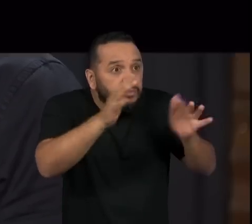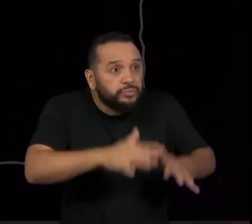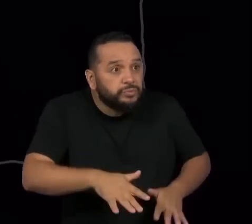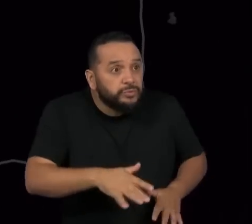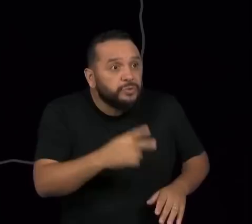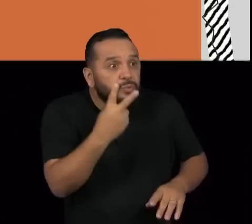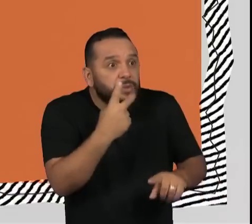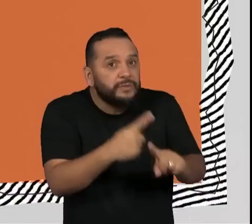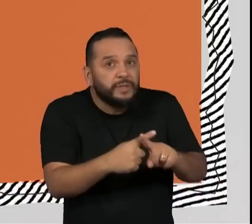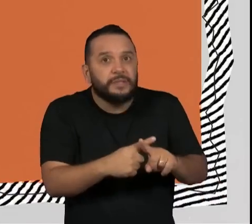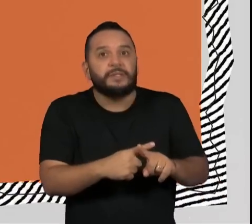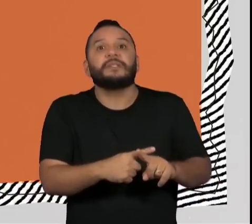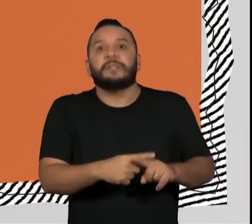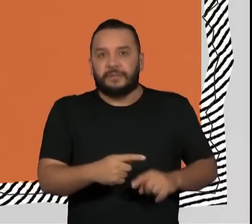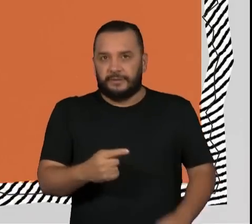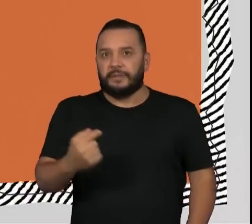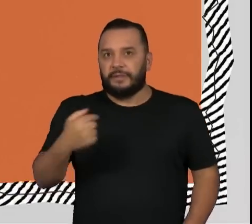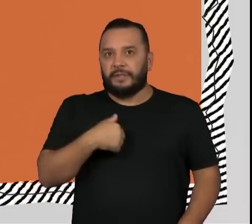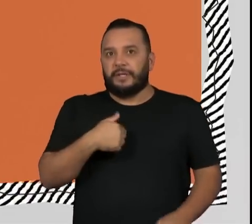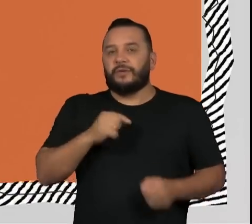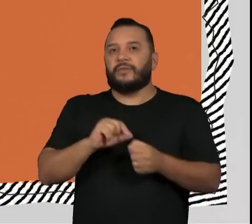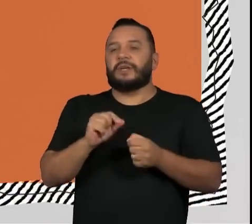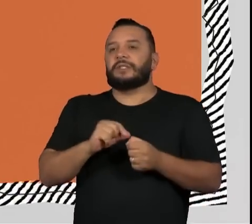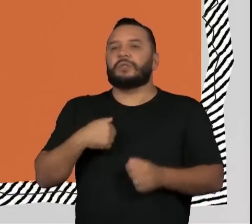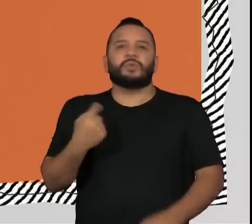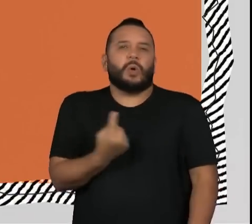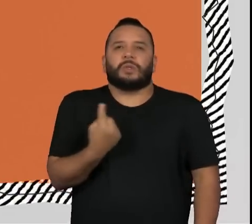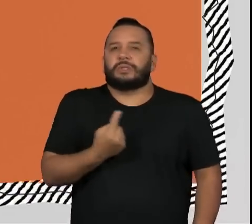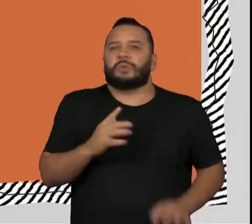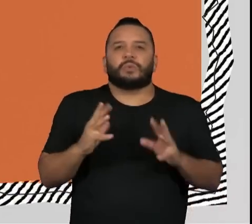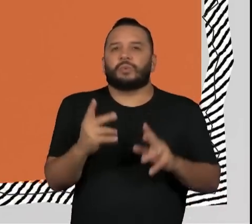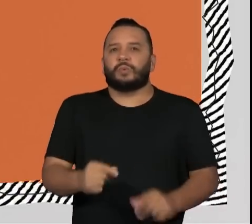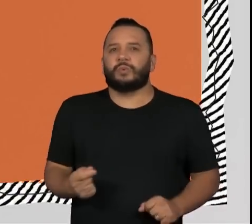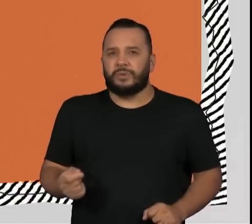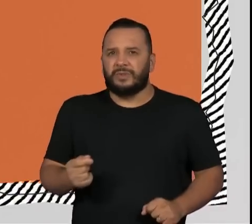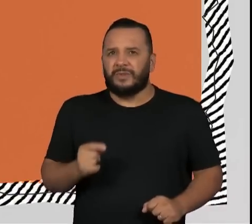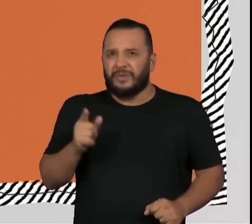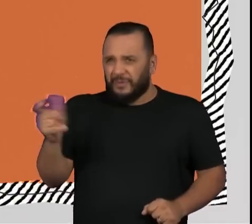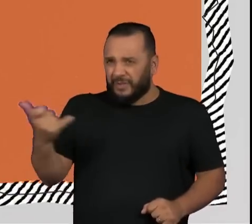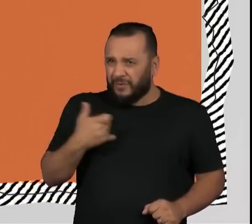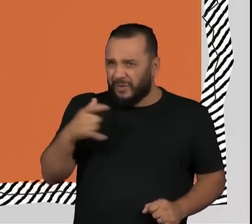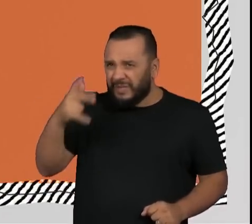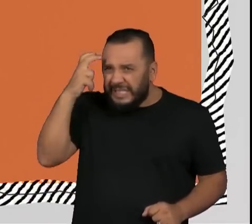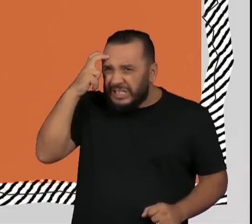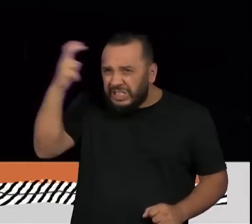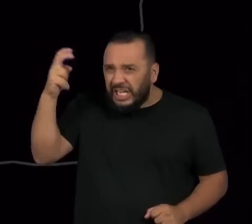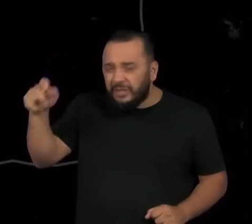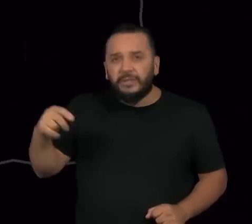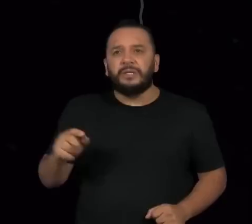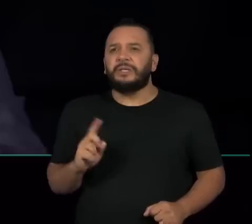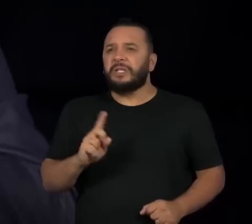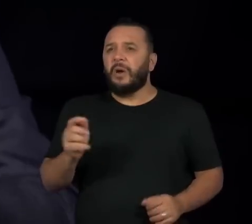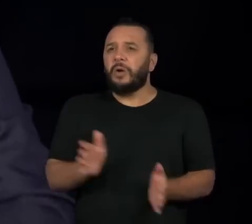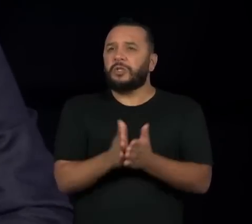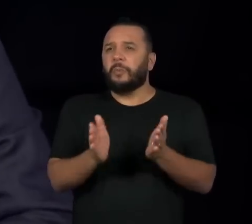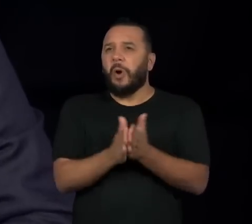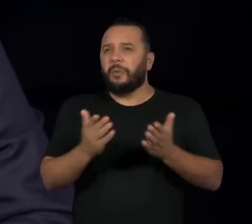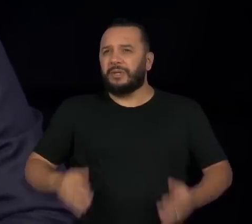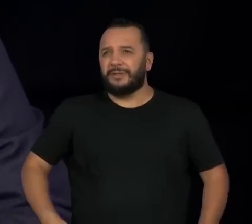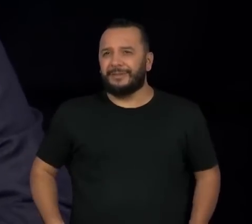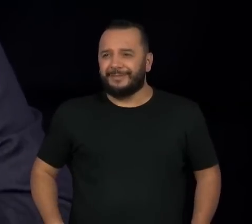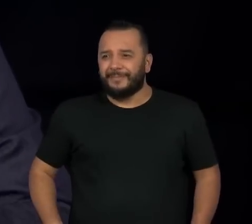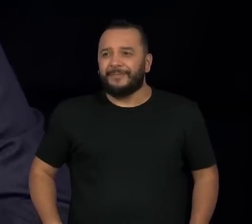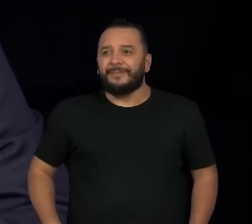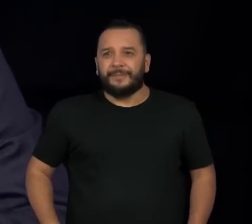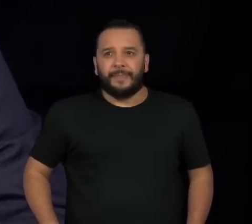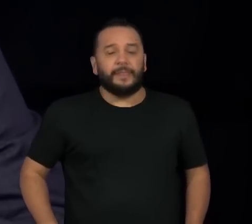vezes. Aprendo tudo sozinho, sem fazer aulas. Tá me dizendo que você é um gênio? Não, eu sou pobre. Você fala de assuntos